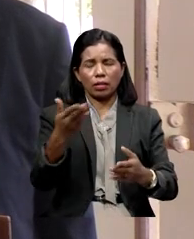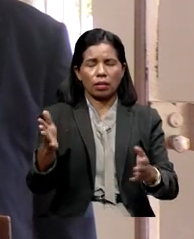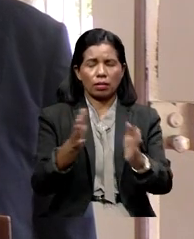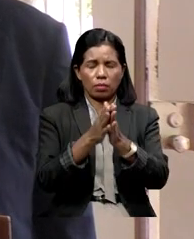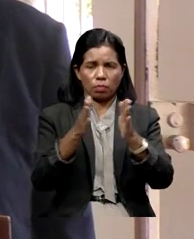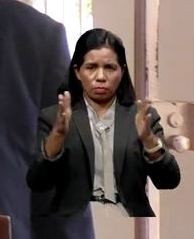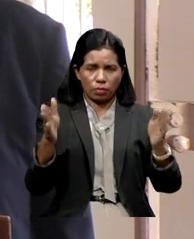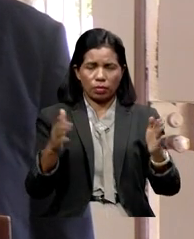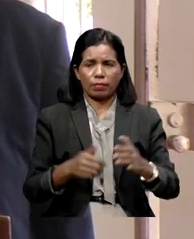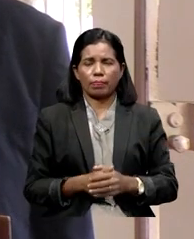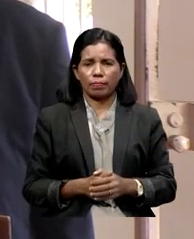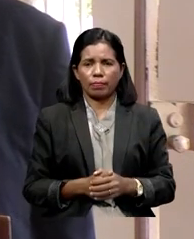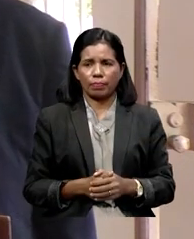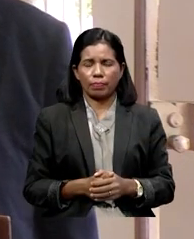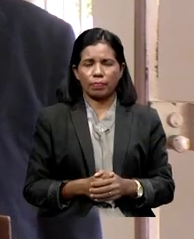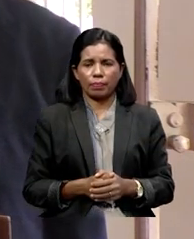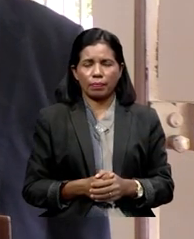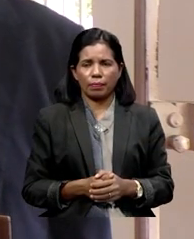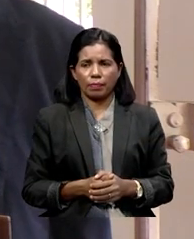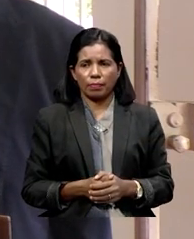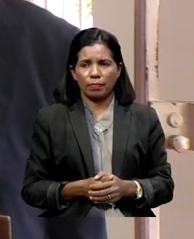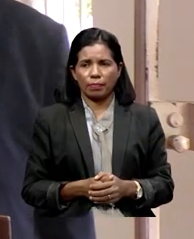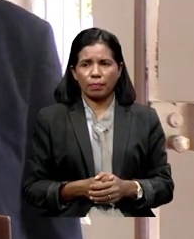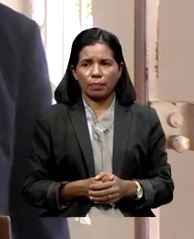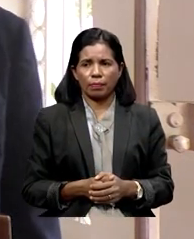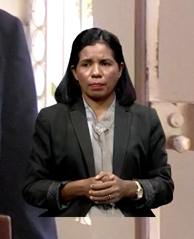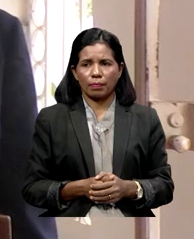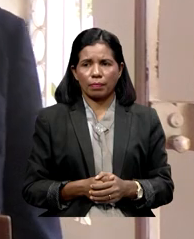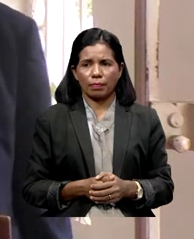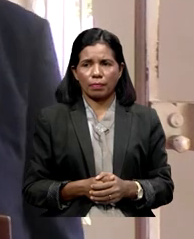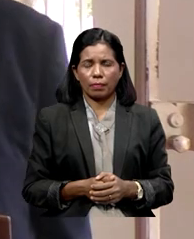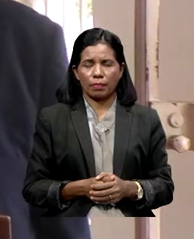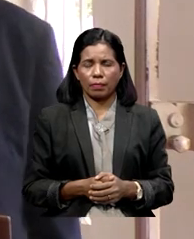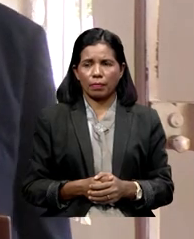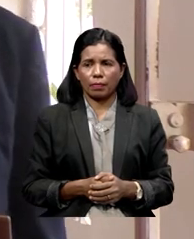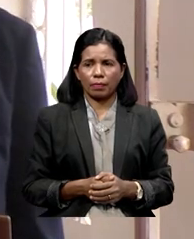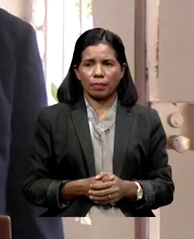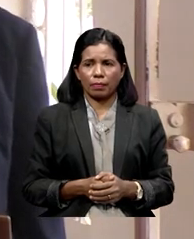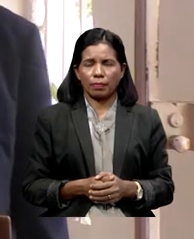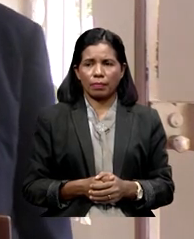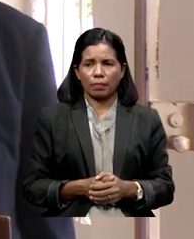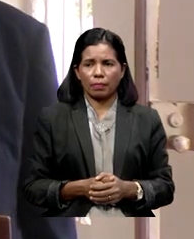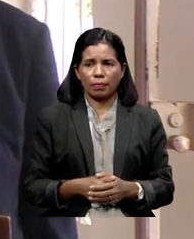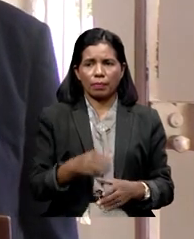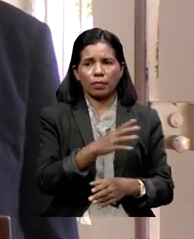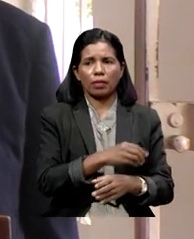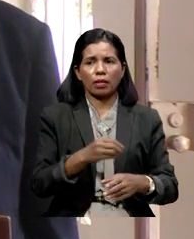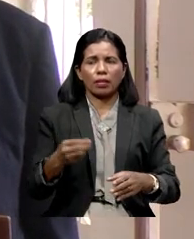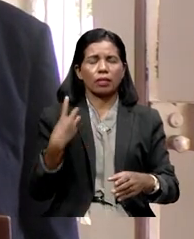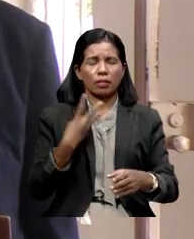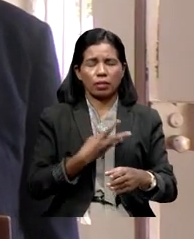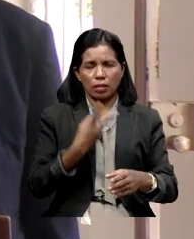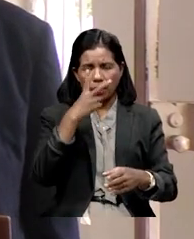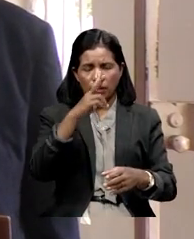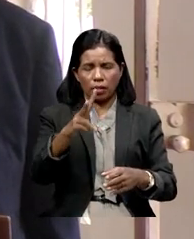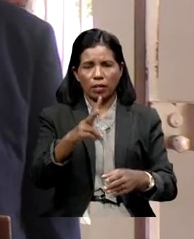día que el pueblo saharaui ha seguido desde muy cerca